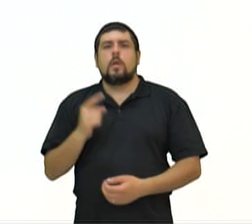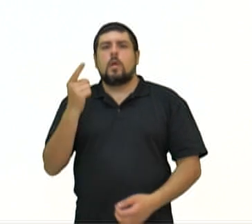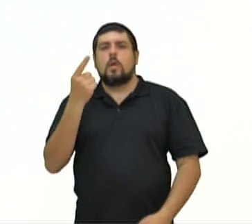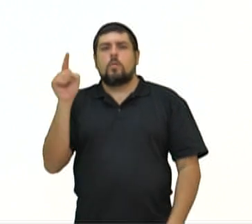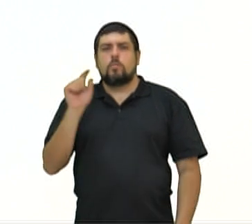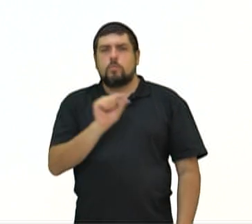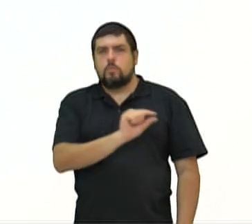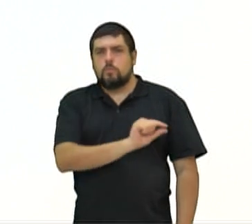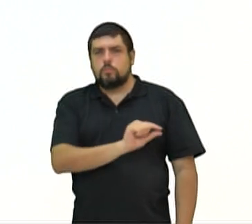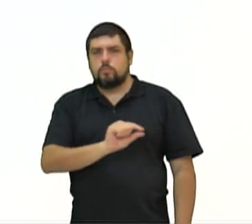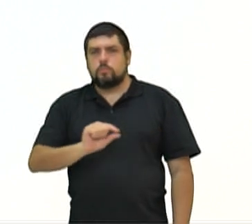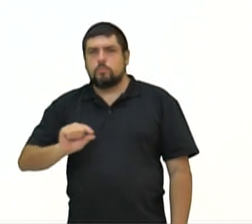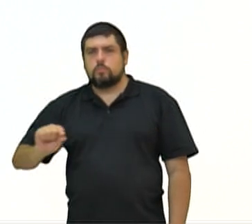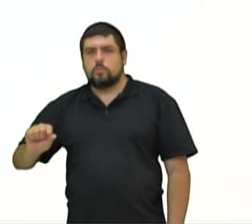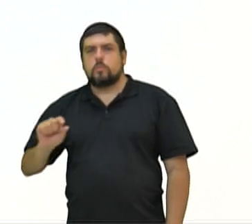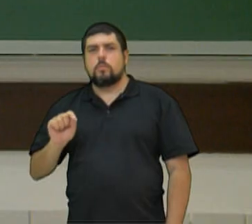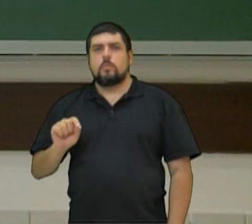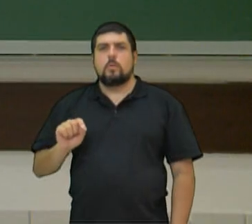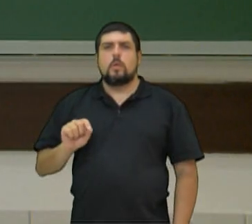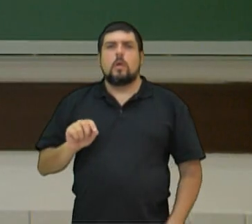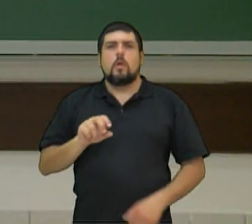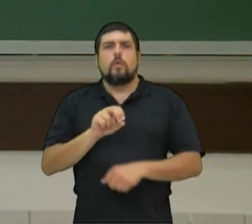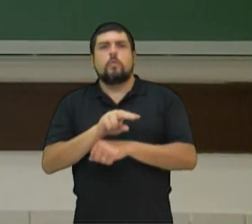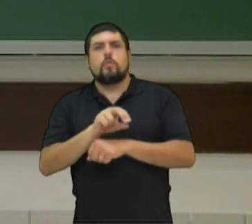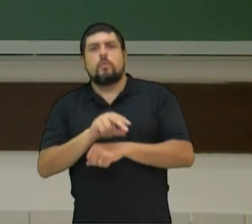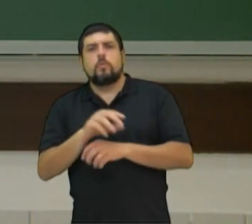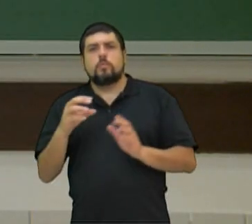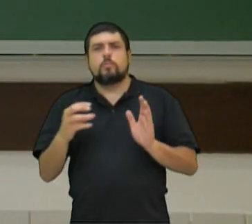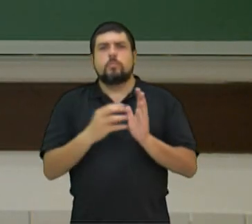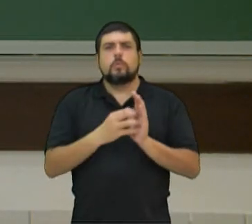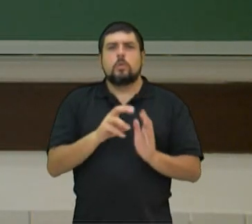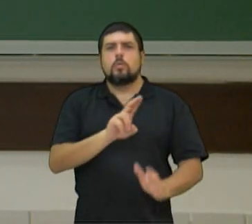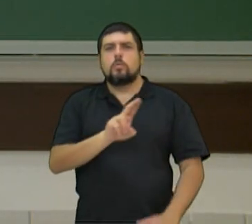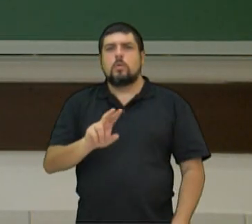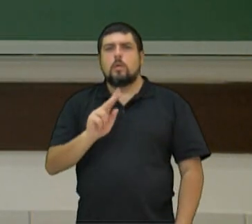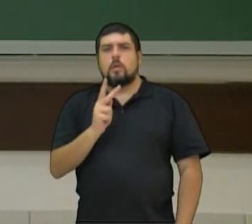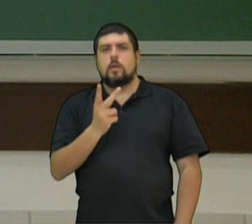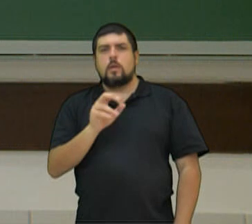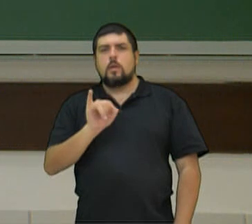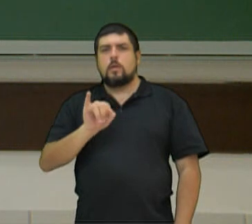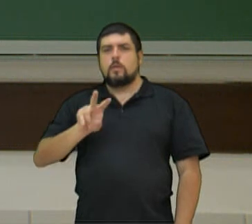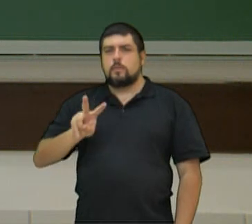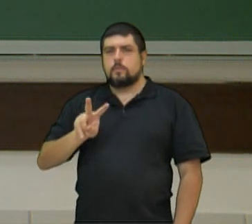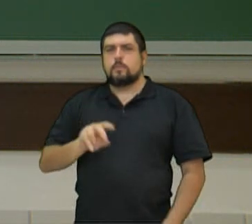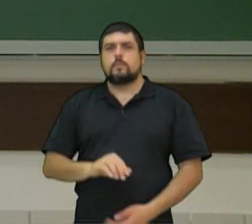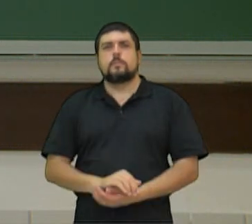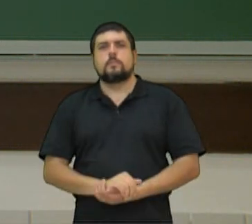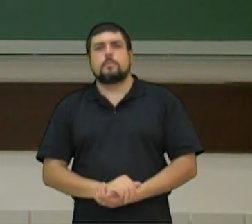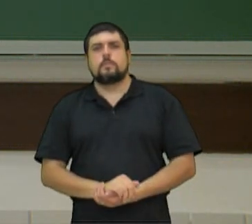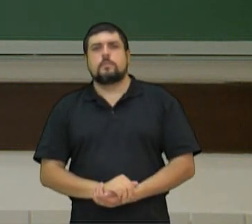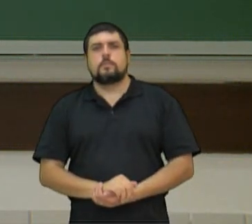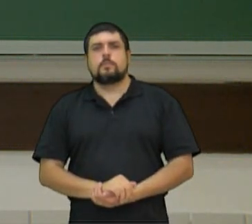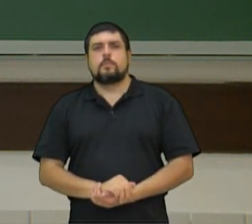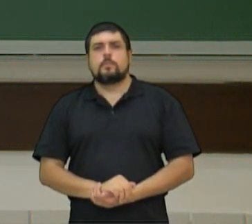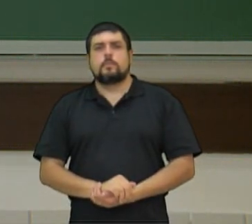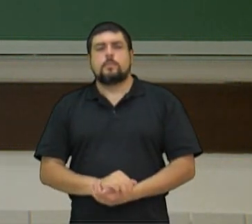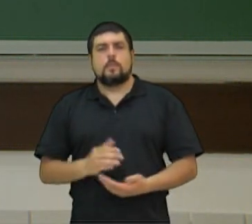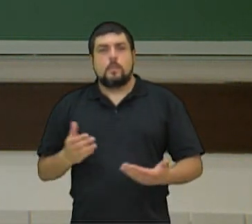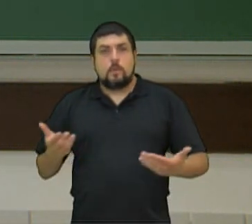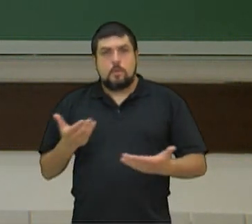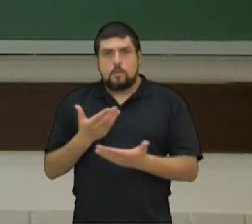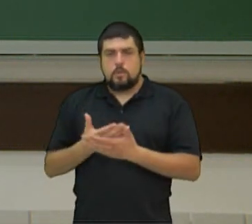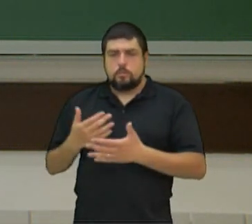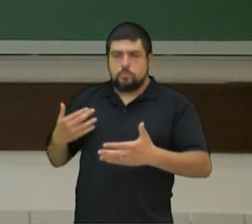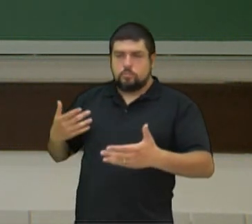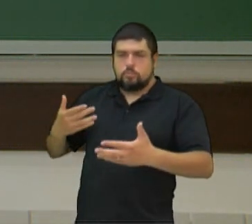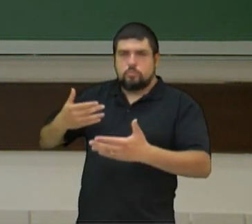o vírus causador da AIDS é o vírus HIV, certo? Então, fechando aqui essa aula,